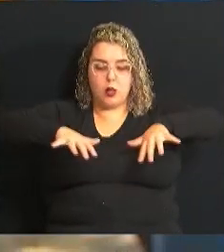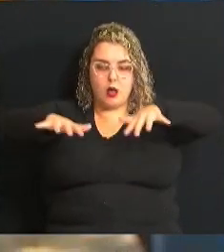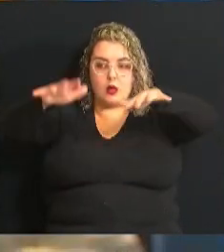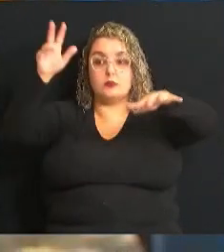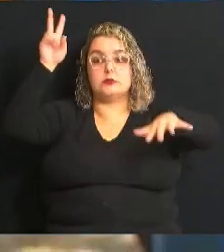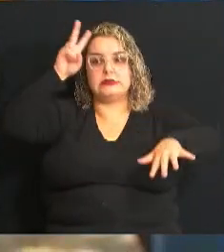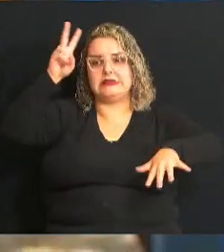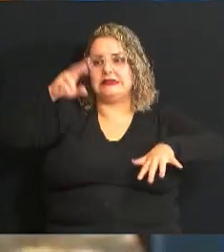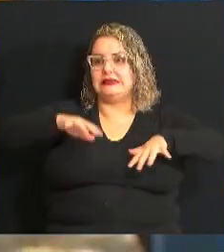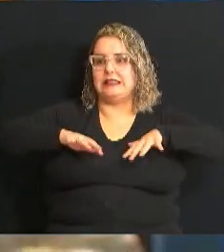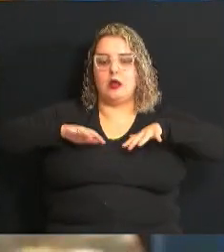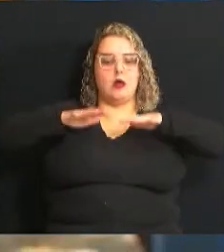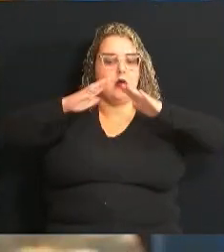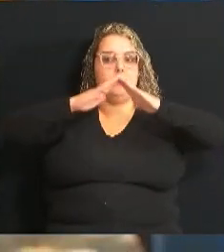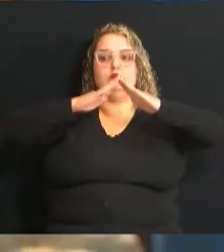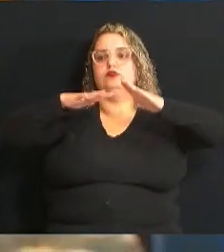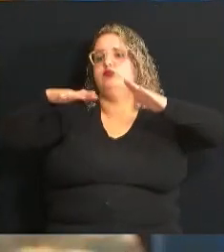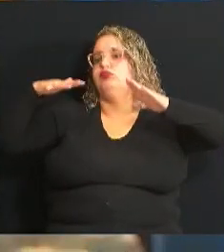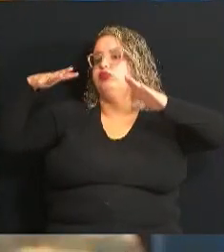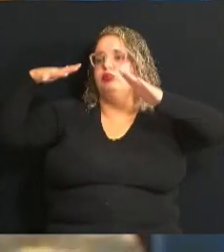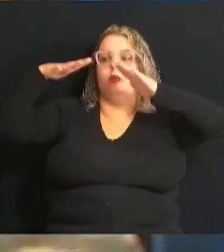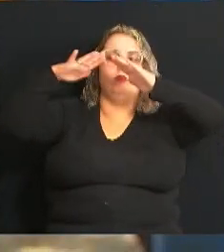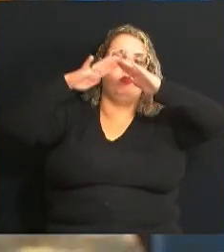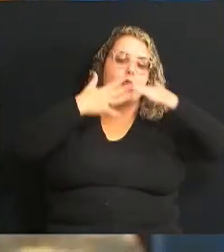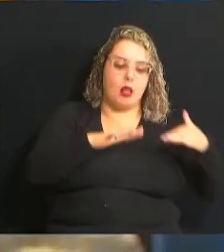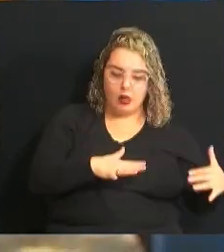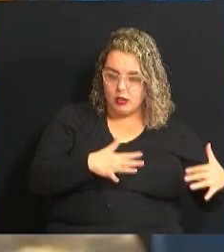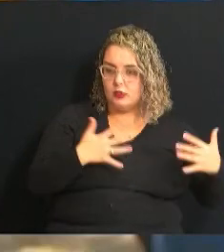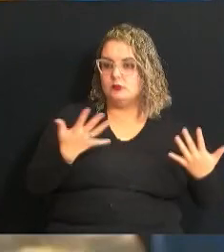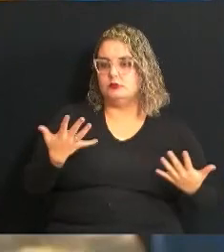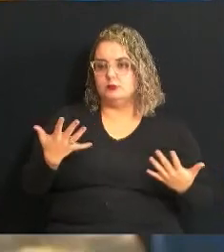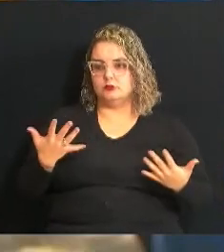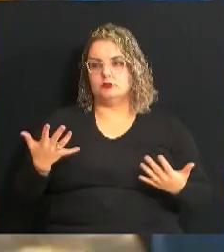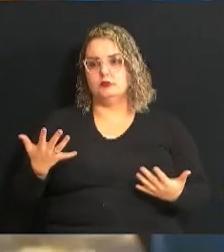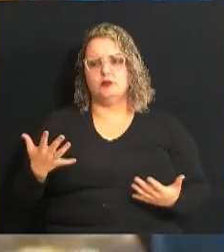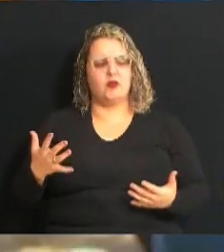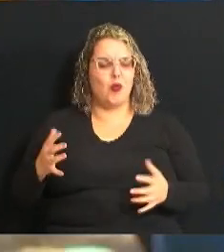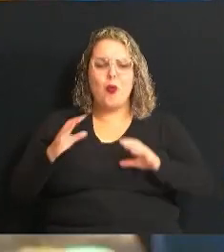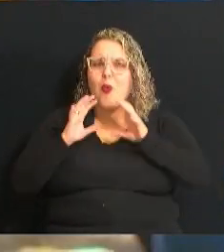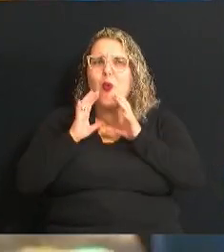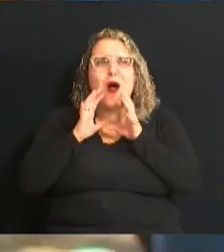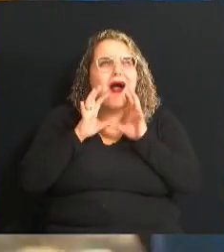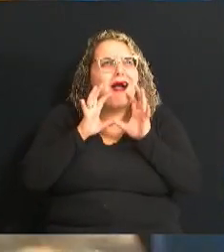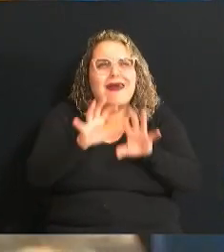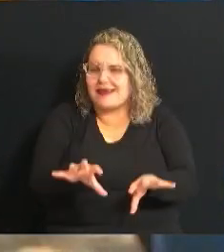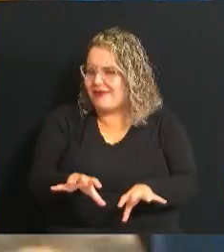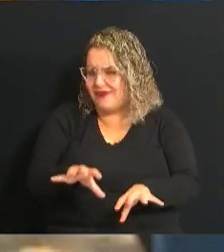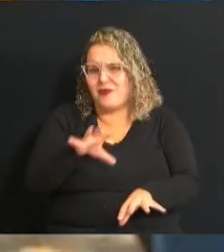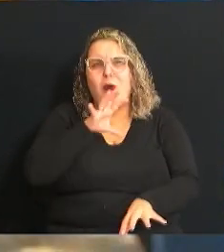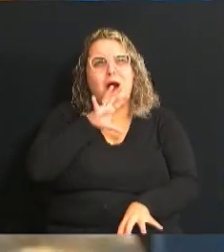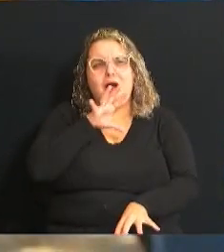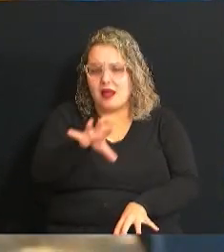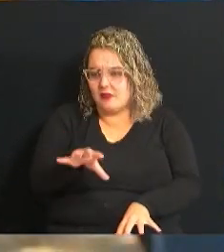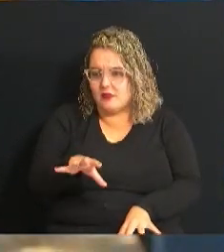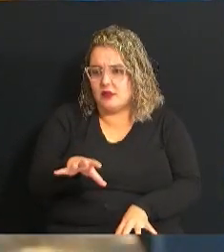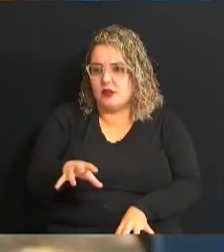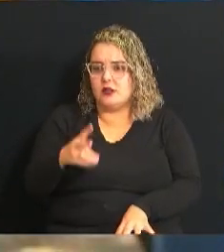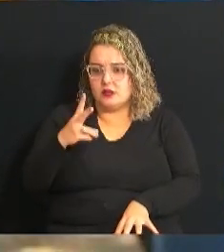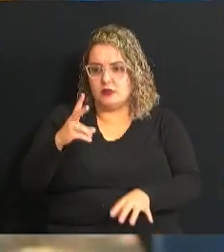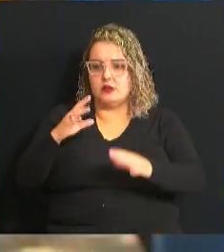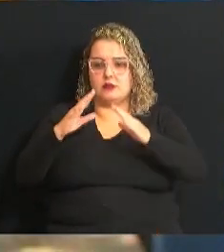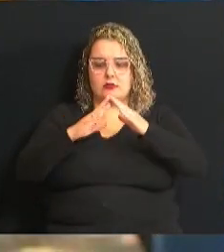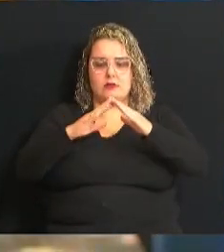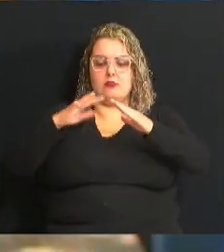de casa, derrubou casas e foi um terror. Mas além dessas duas que passou por cima de